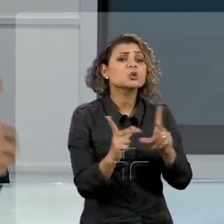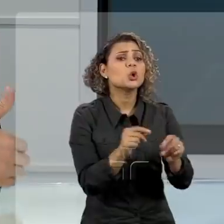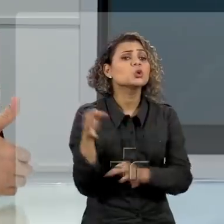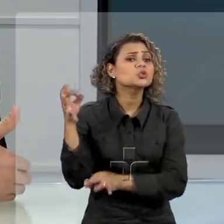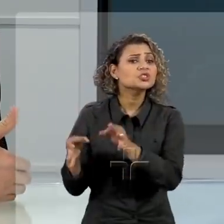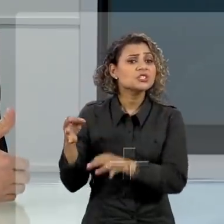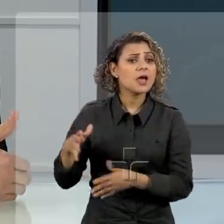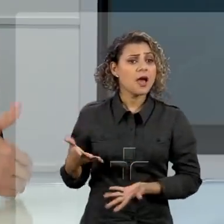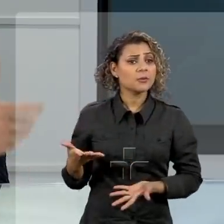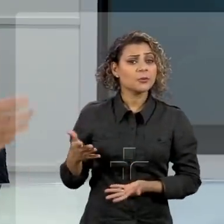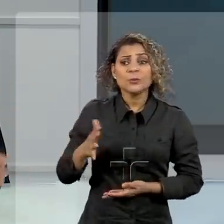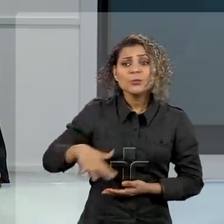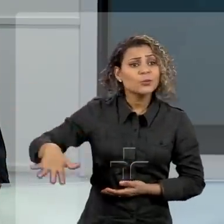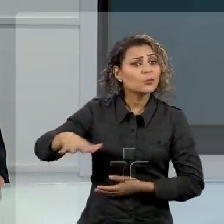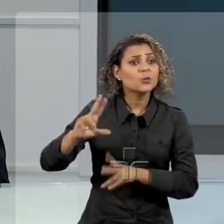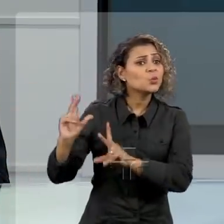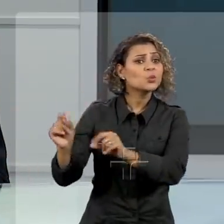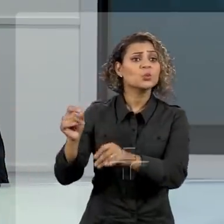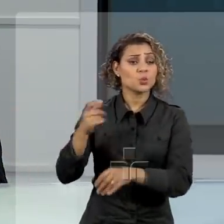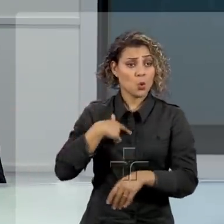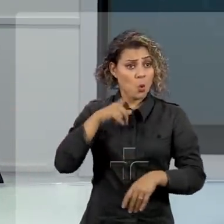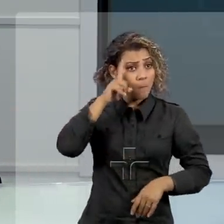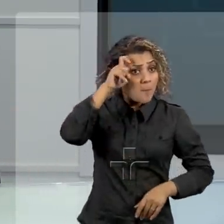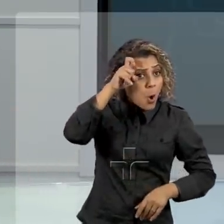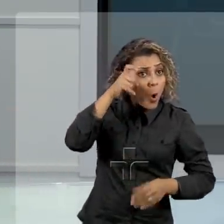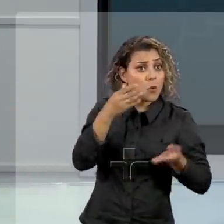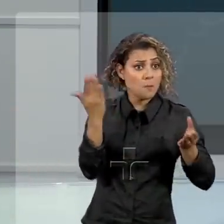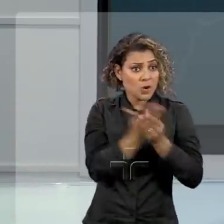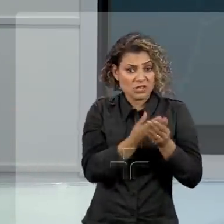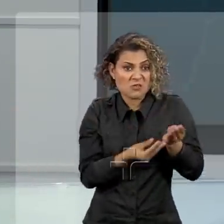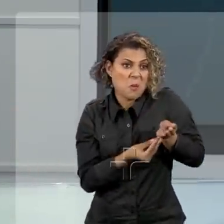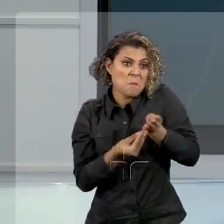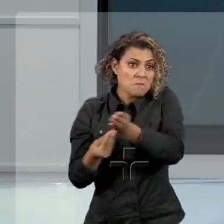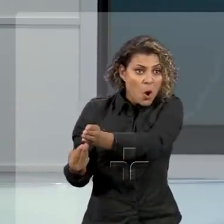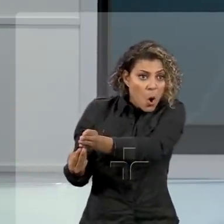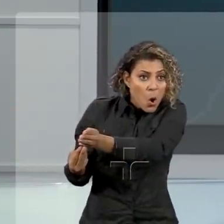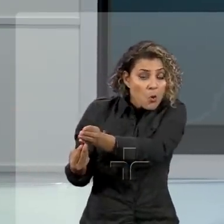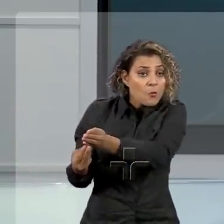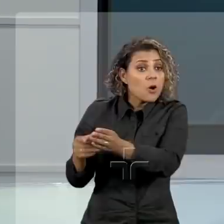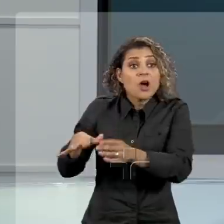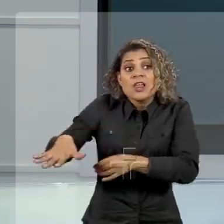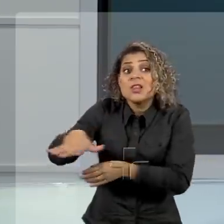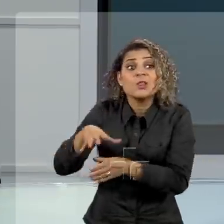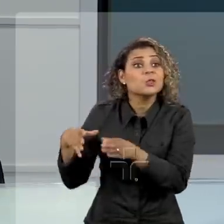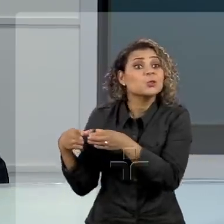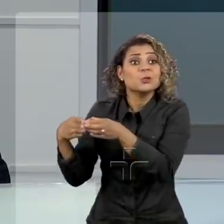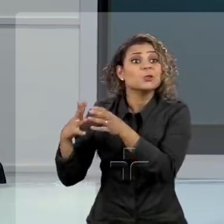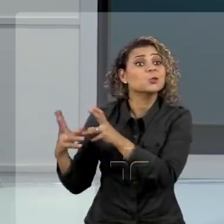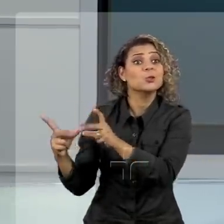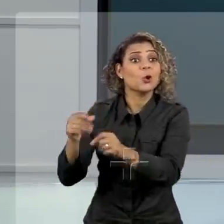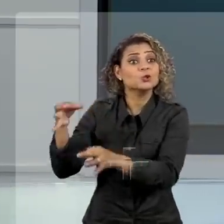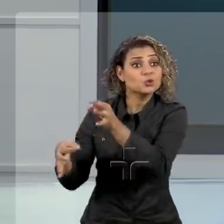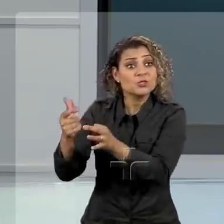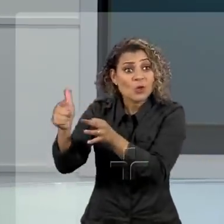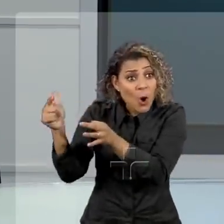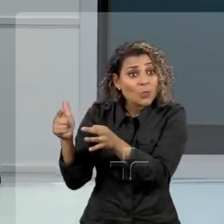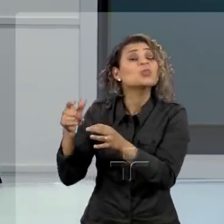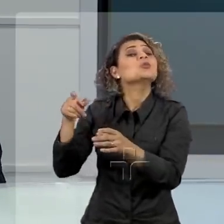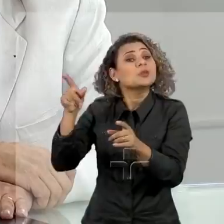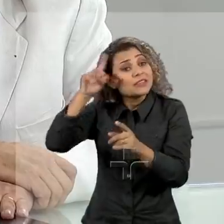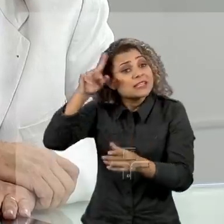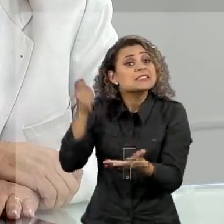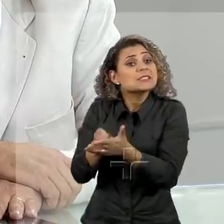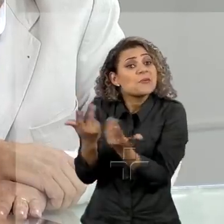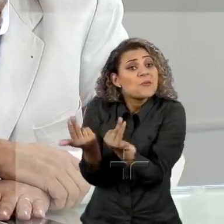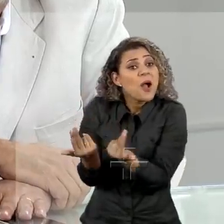as sentenças dele foram corroboradas e até as penas foram aumentadas pela segunda instância. Então, não se